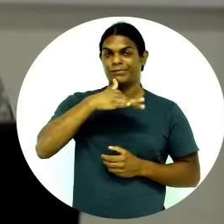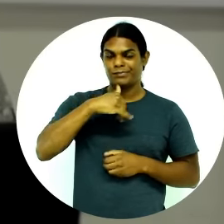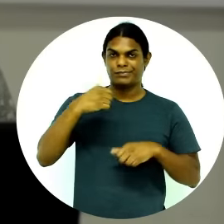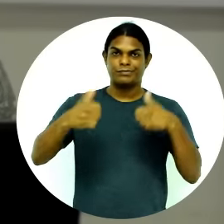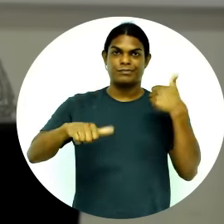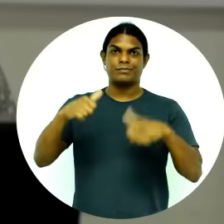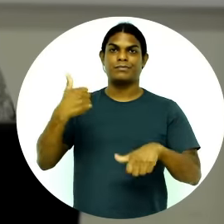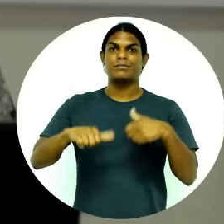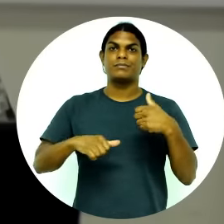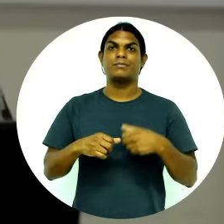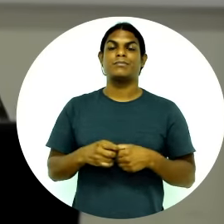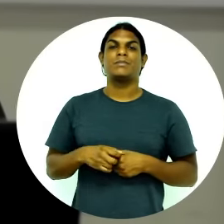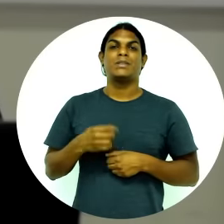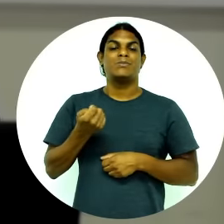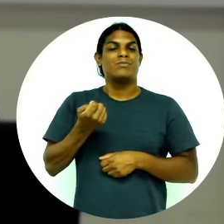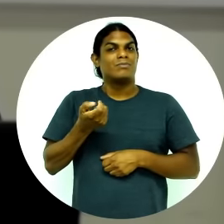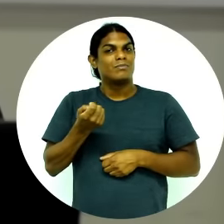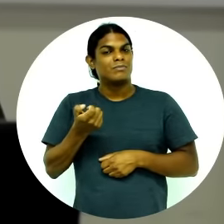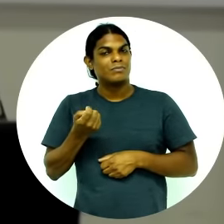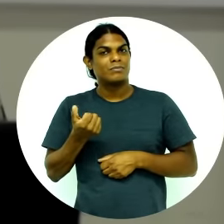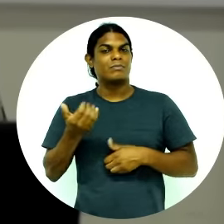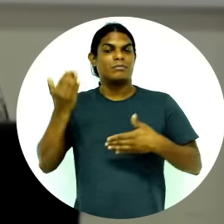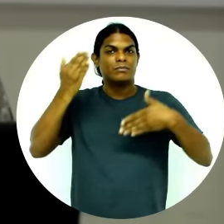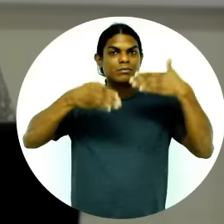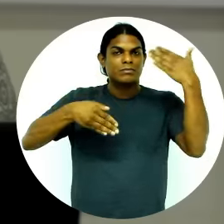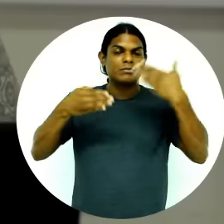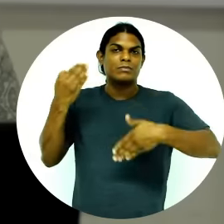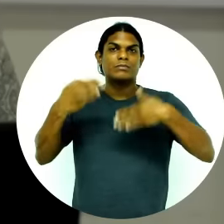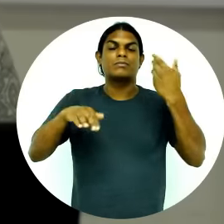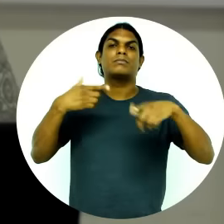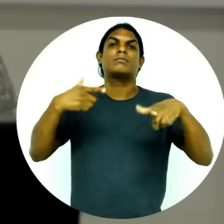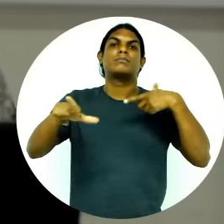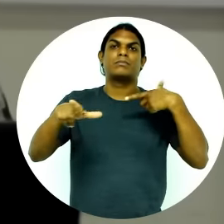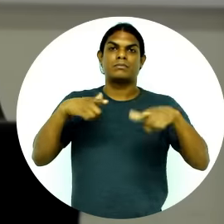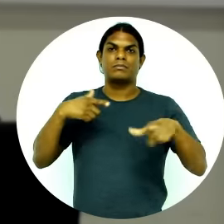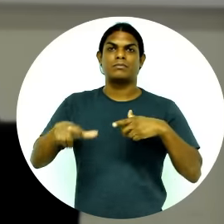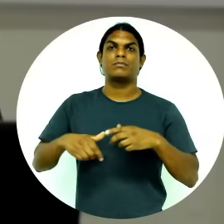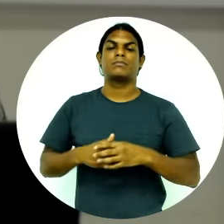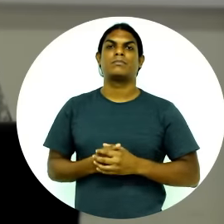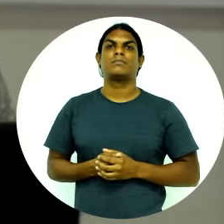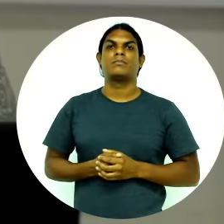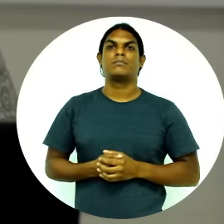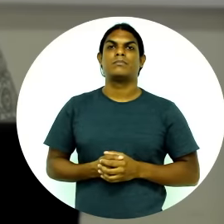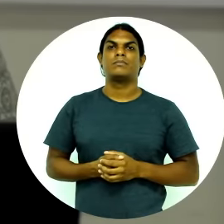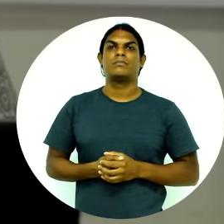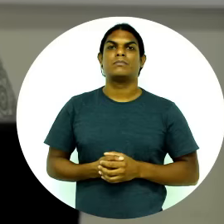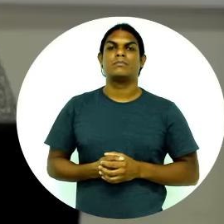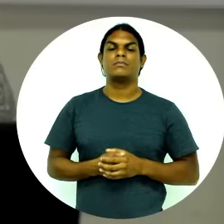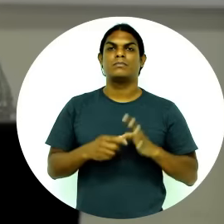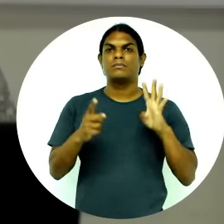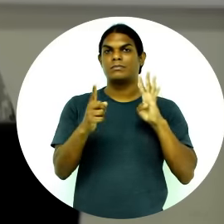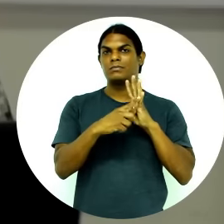avaliação lento e demorado e pouca participação do avaliado, tanto na avaliação como nas providências.